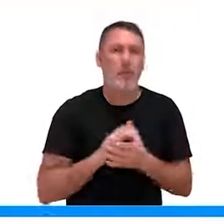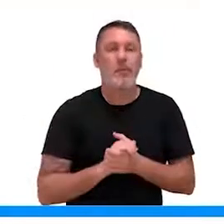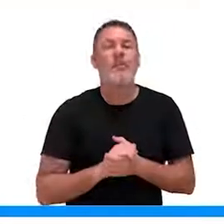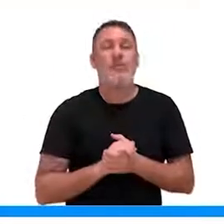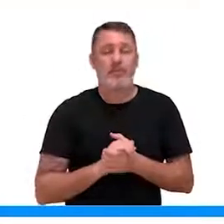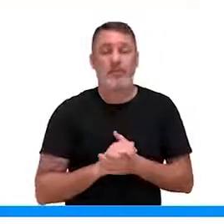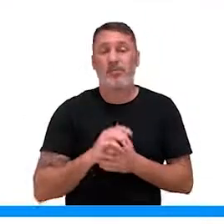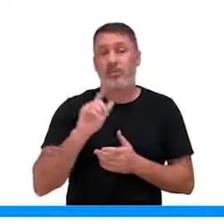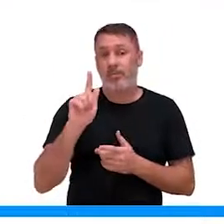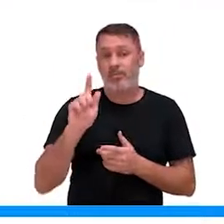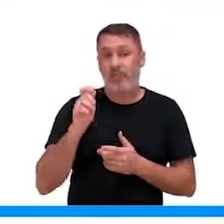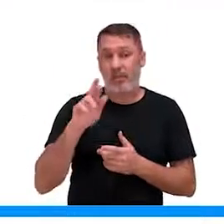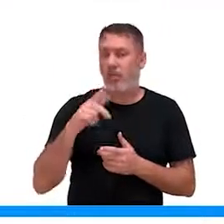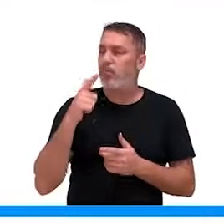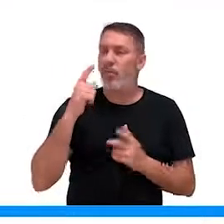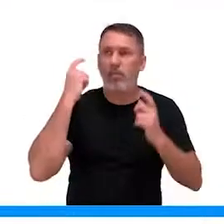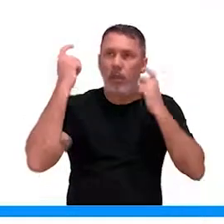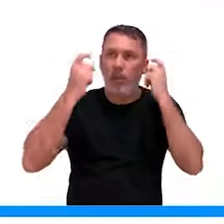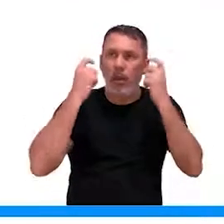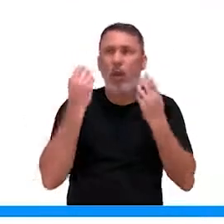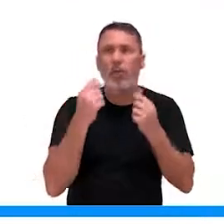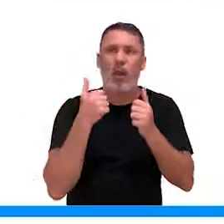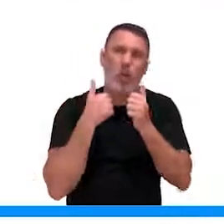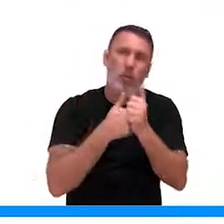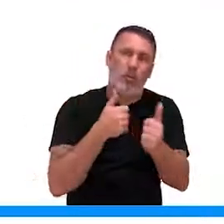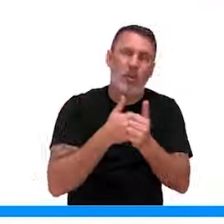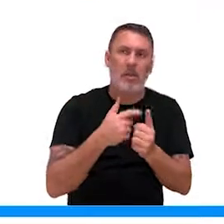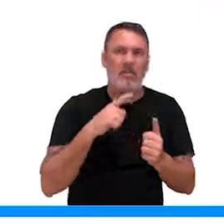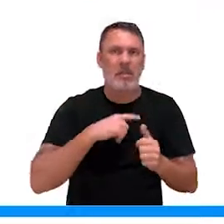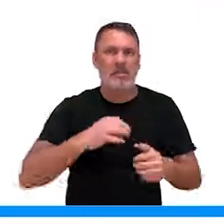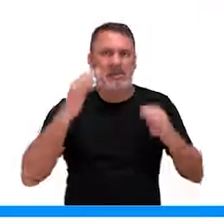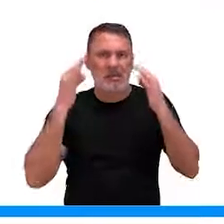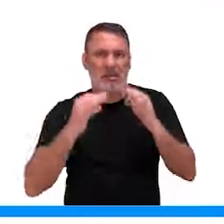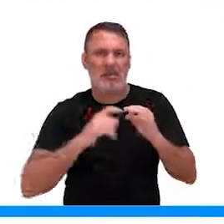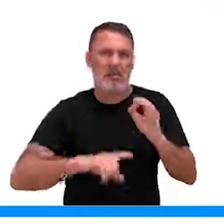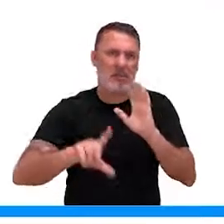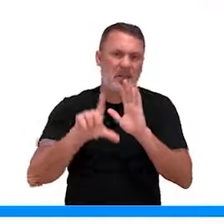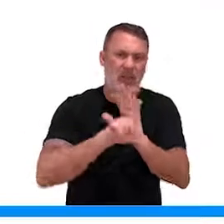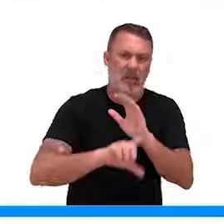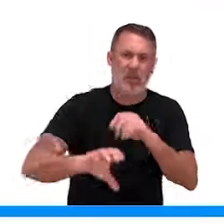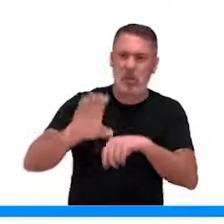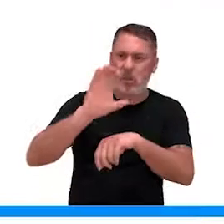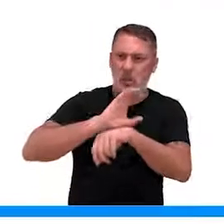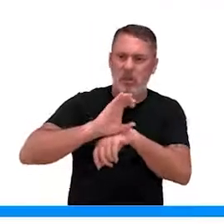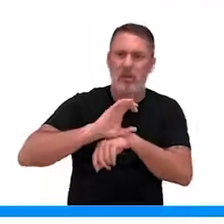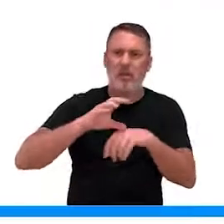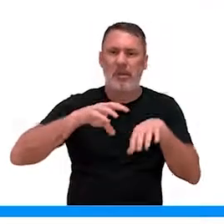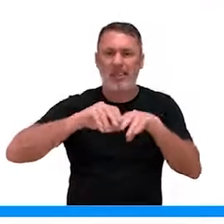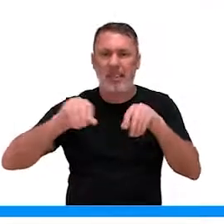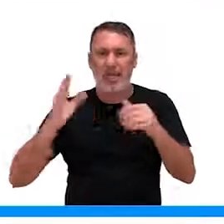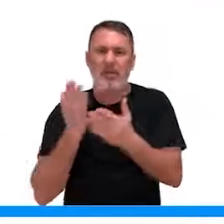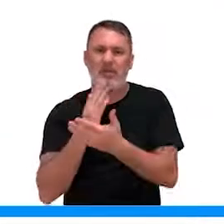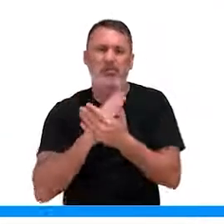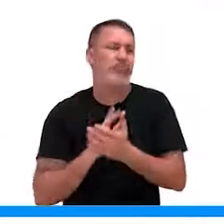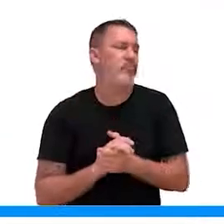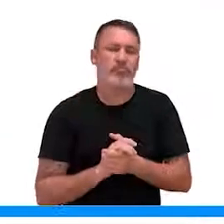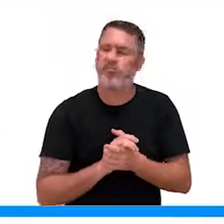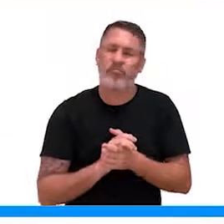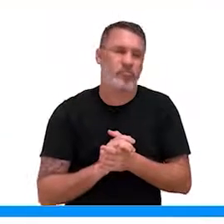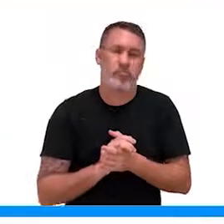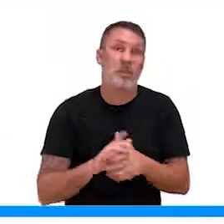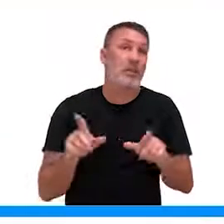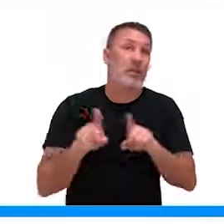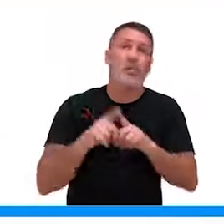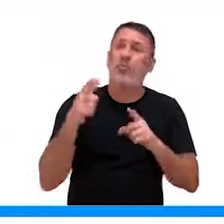lugar, não estava preocupado aqui com o acompanhamento legal, constitucional, divisório territorial. Ele também não estava preocupado,